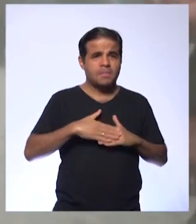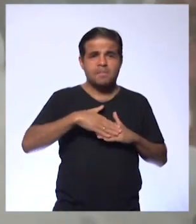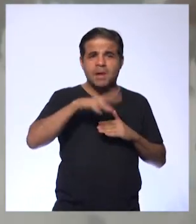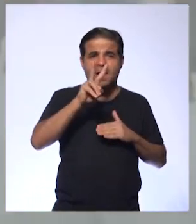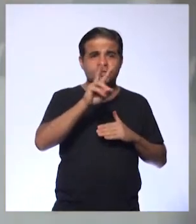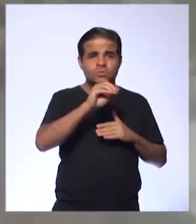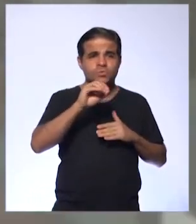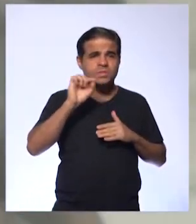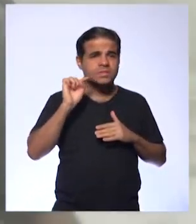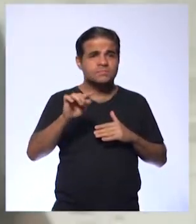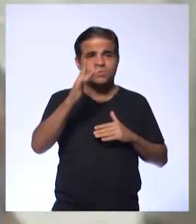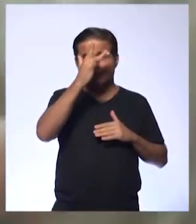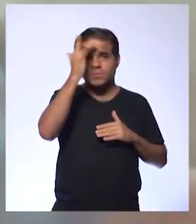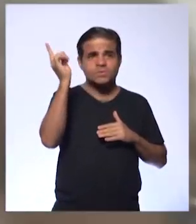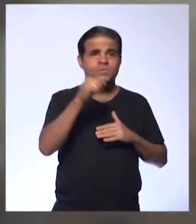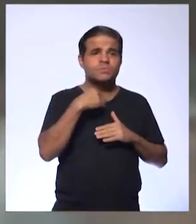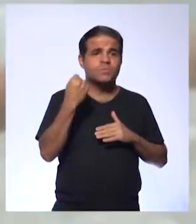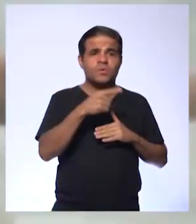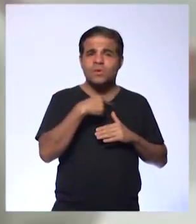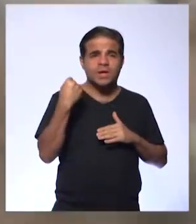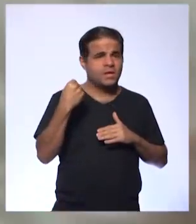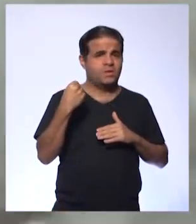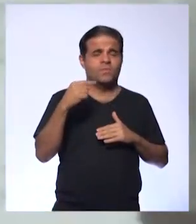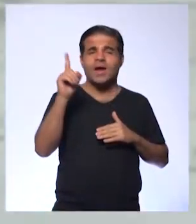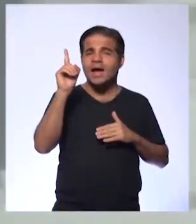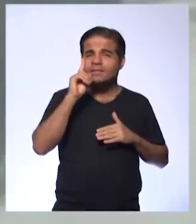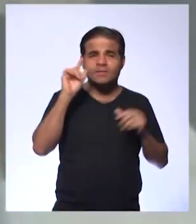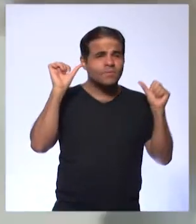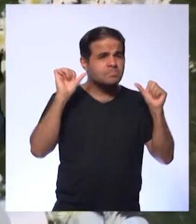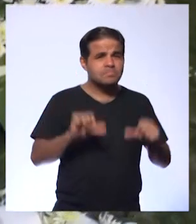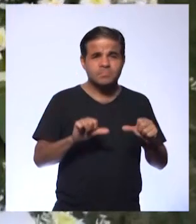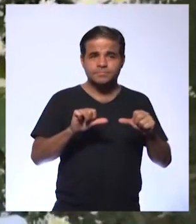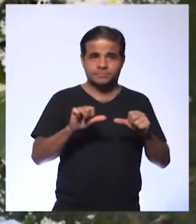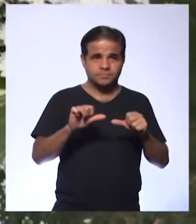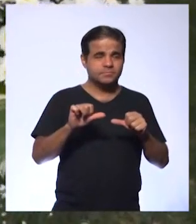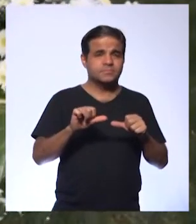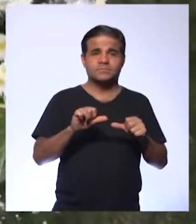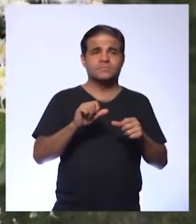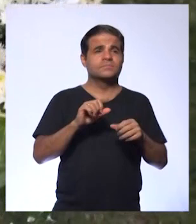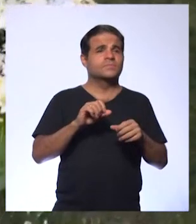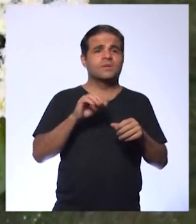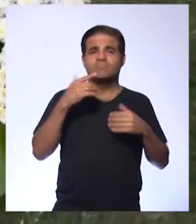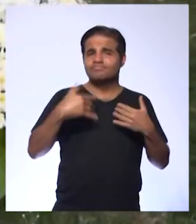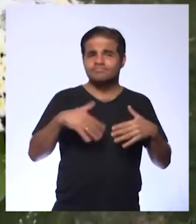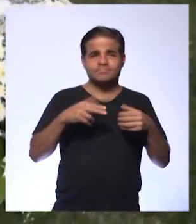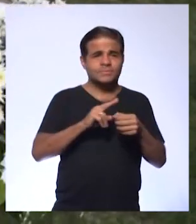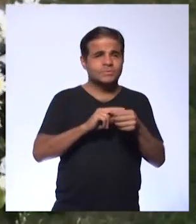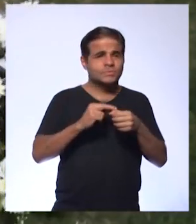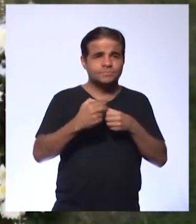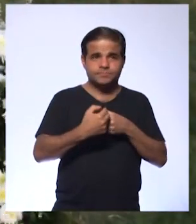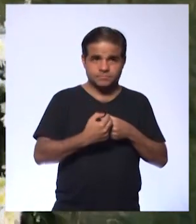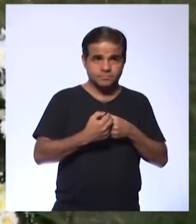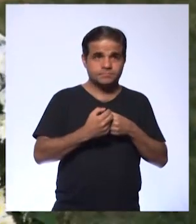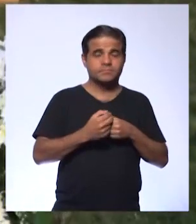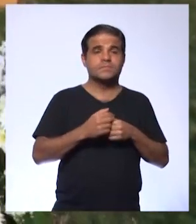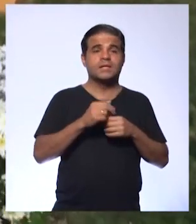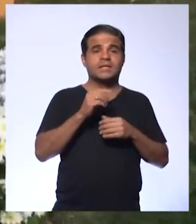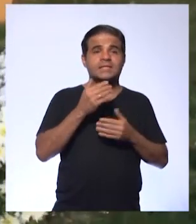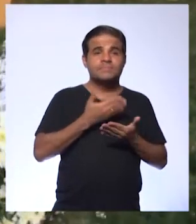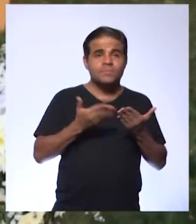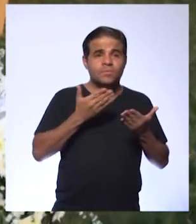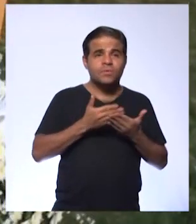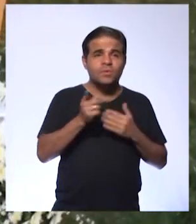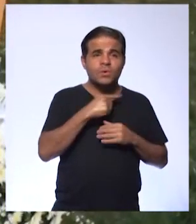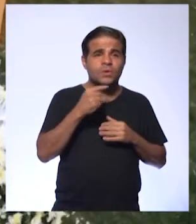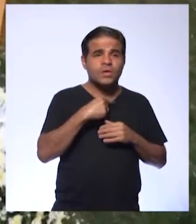200 mil pessoas morreram. A data marca a pior tragédia das Nações Unidas, com a perda de 102 funcionários